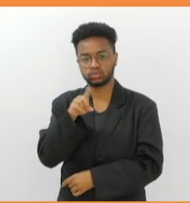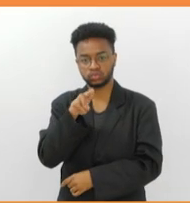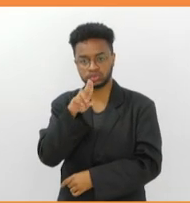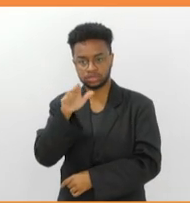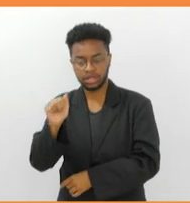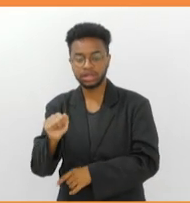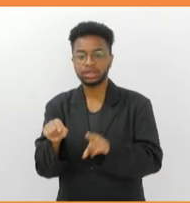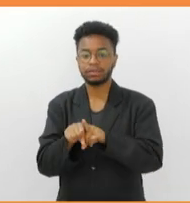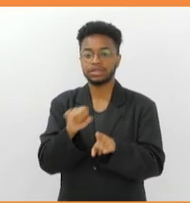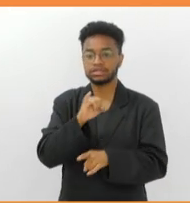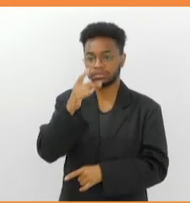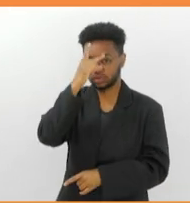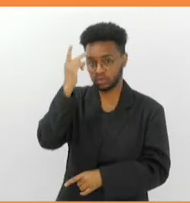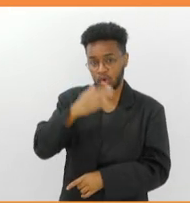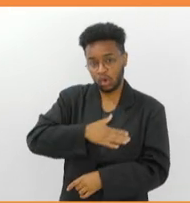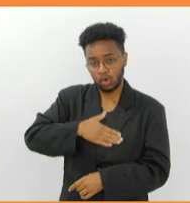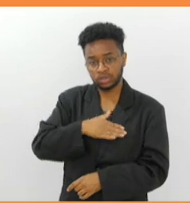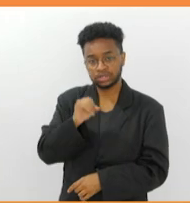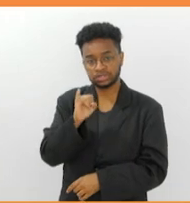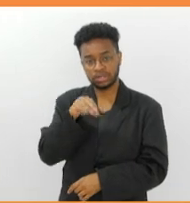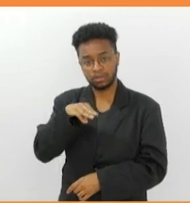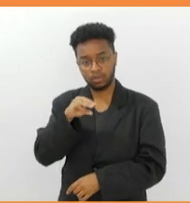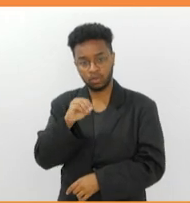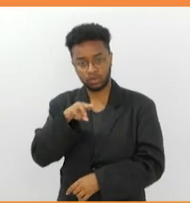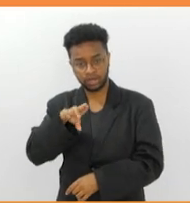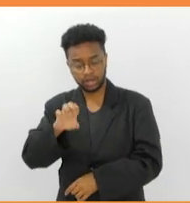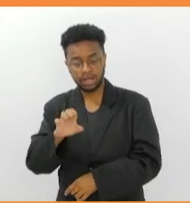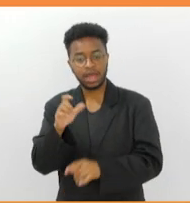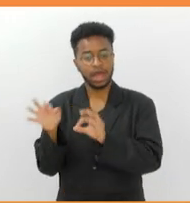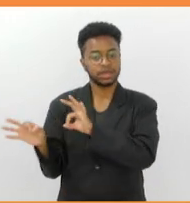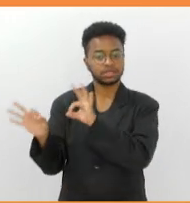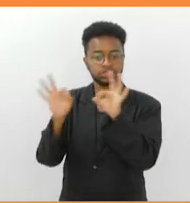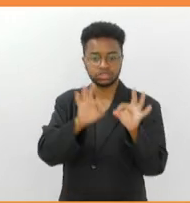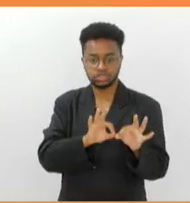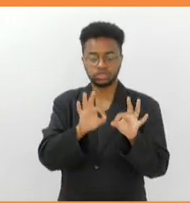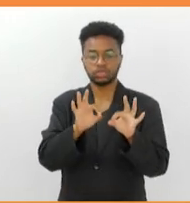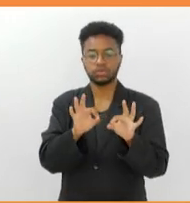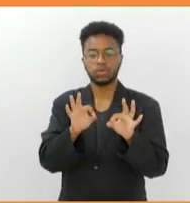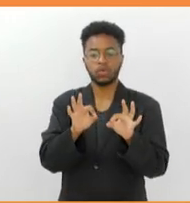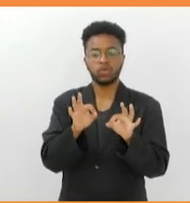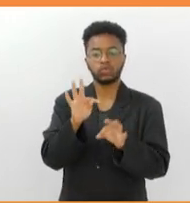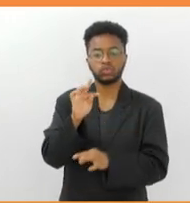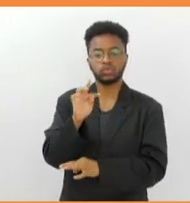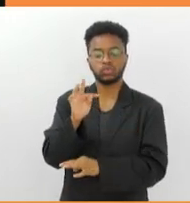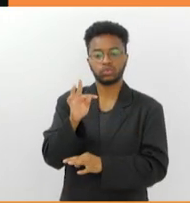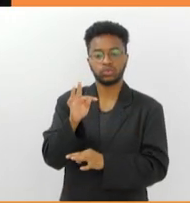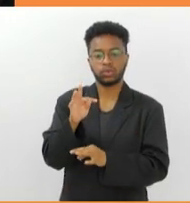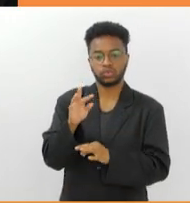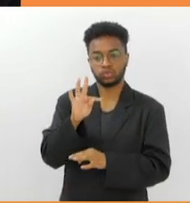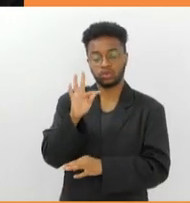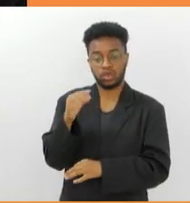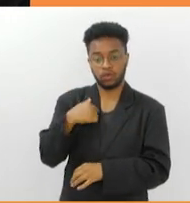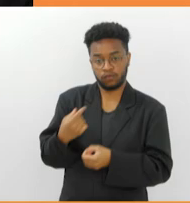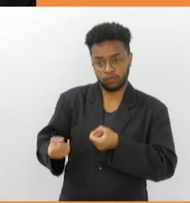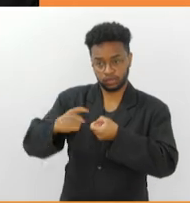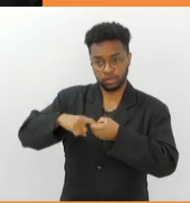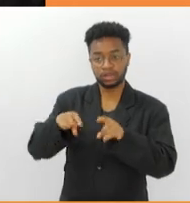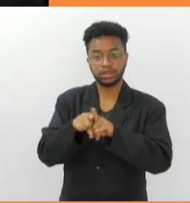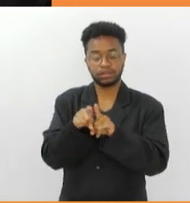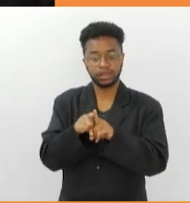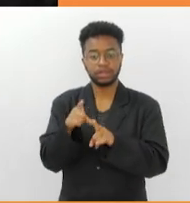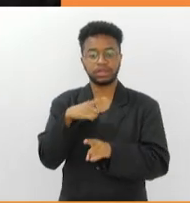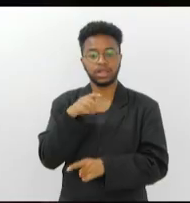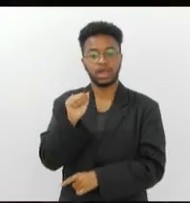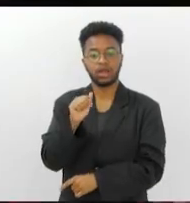de Simone conferirem o show de sua turnê Tô Voltando. No line-up, ainda Alcione,